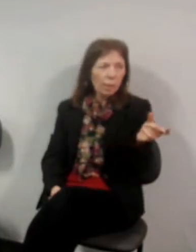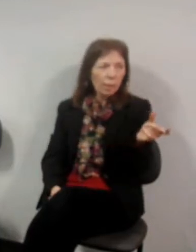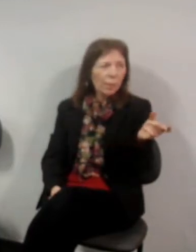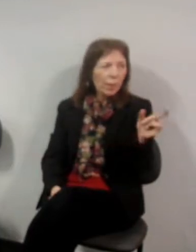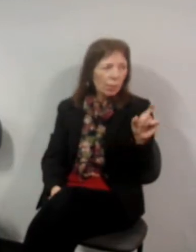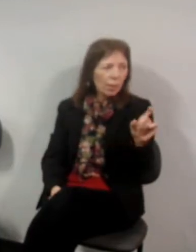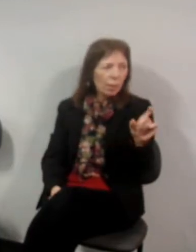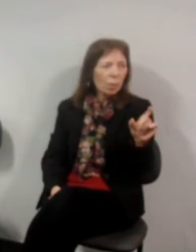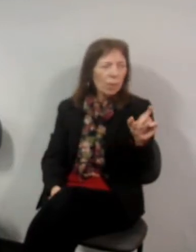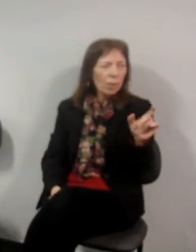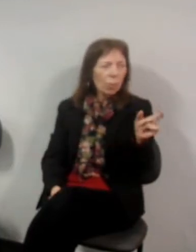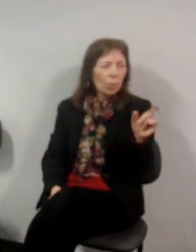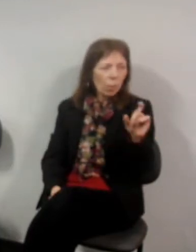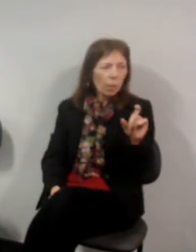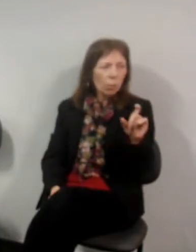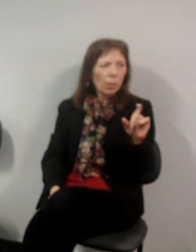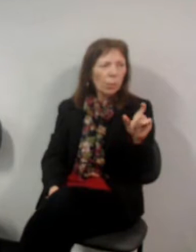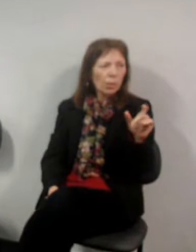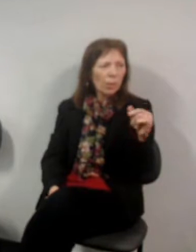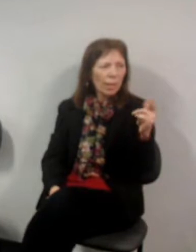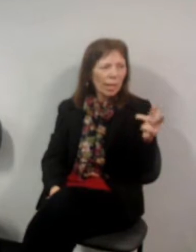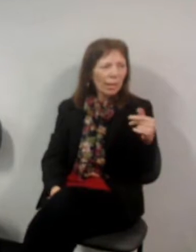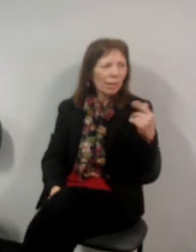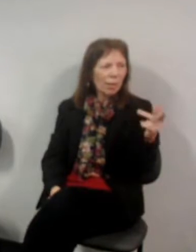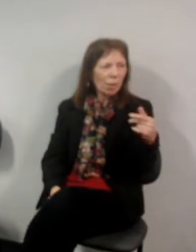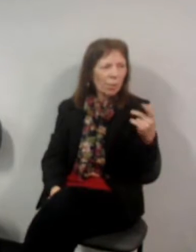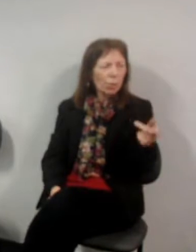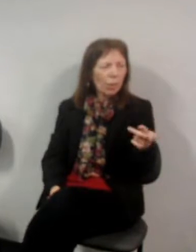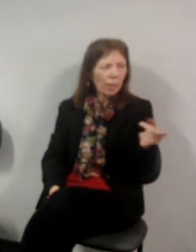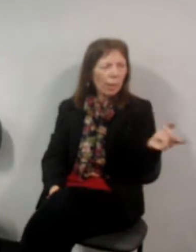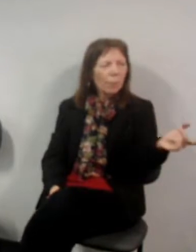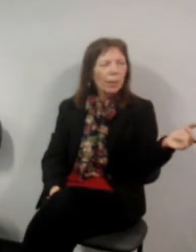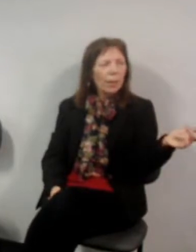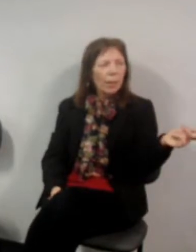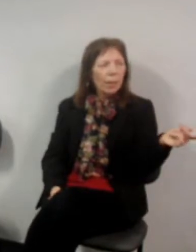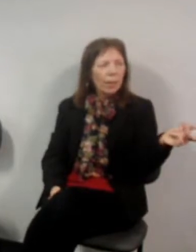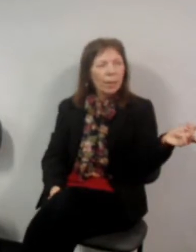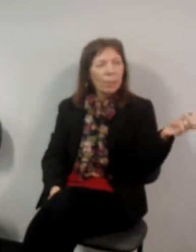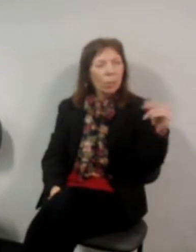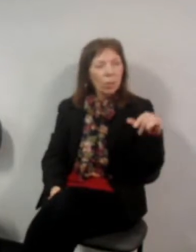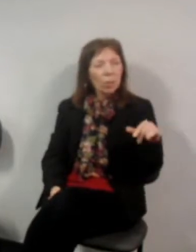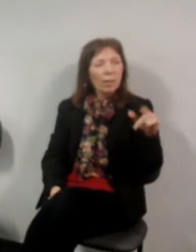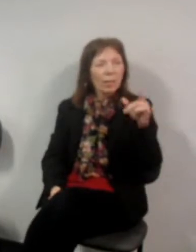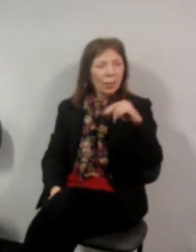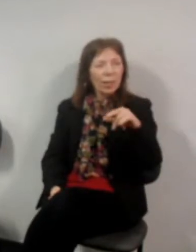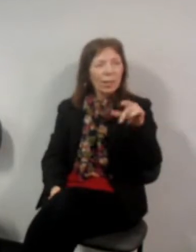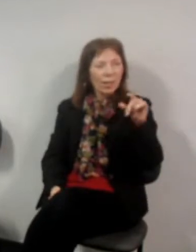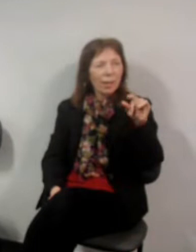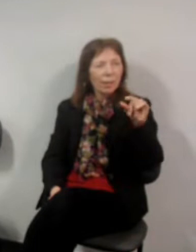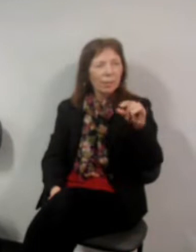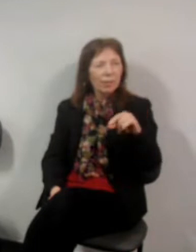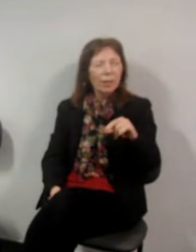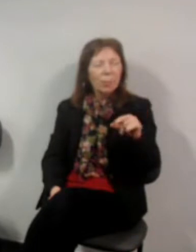daí o ideal não seria tomar o Yakult, porque já tem leite e tal, prejudica, né? Tem que ser interagir. E aí, por isso que se